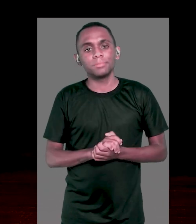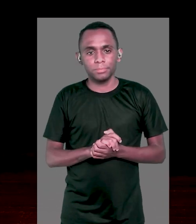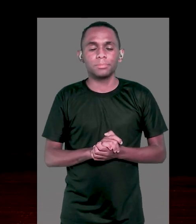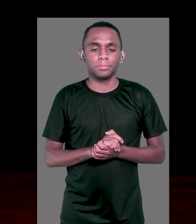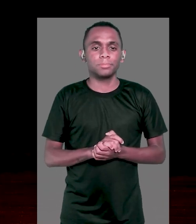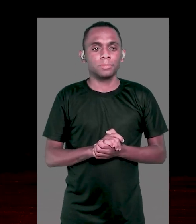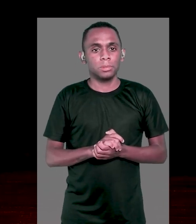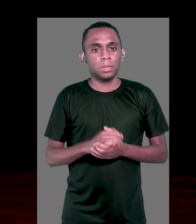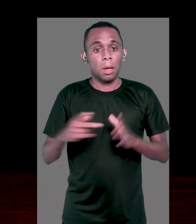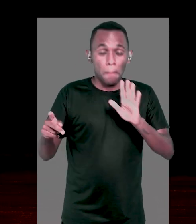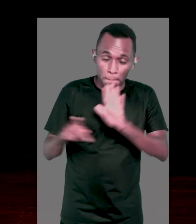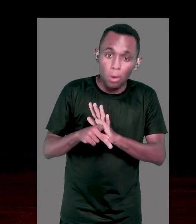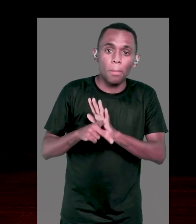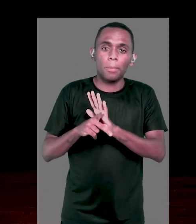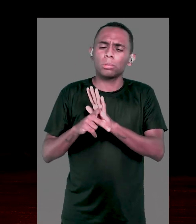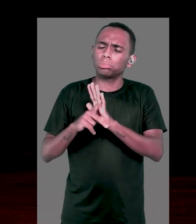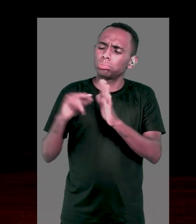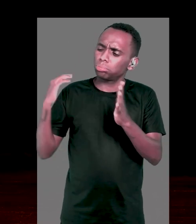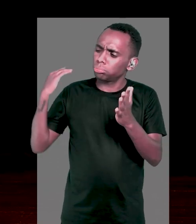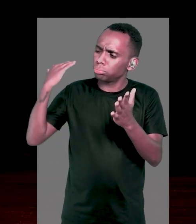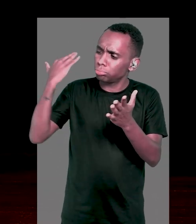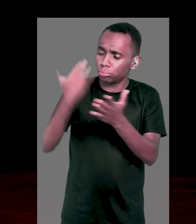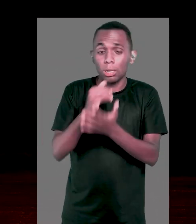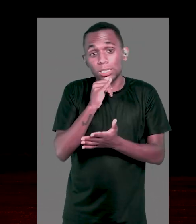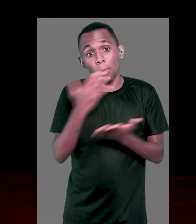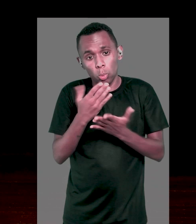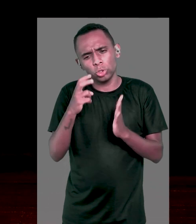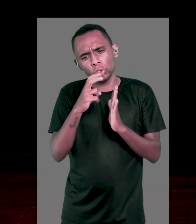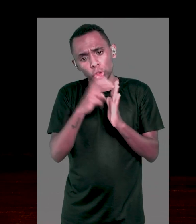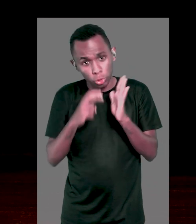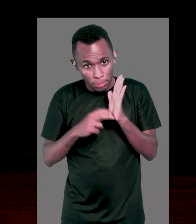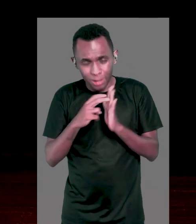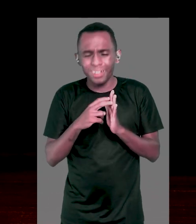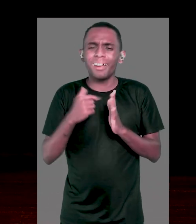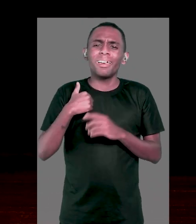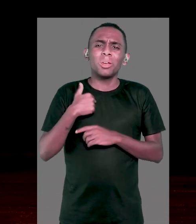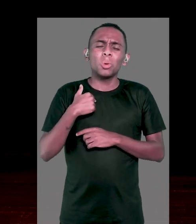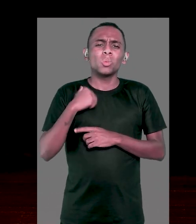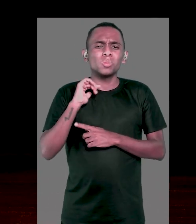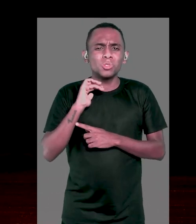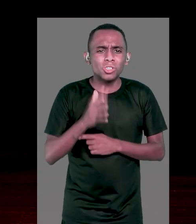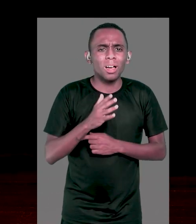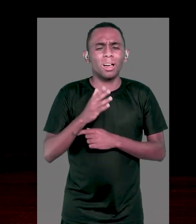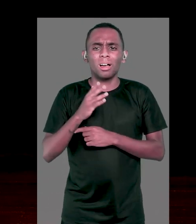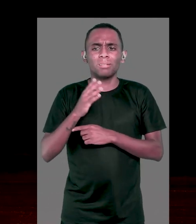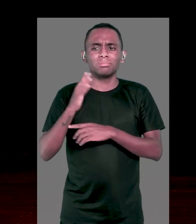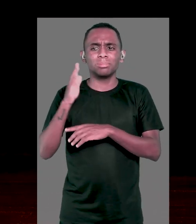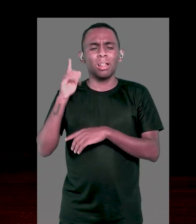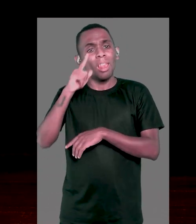se reside essa essa presença da da obra de arte